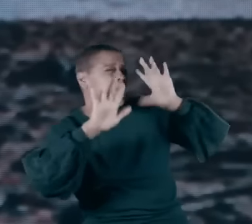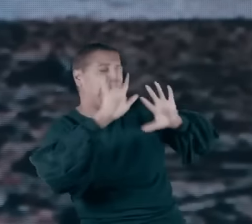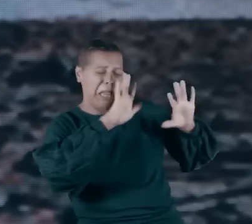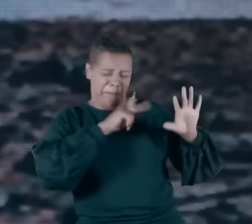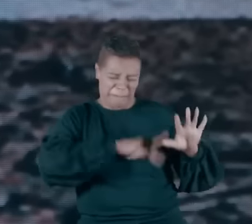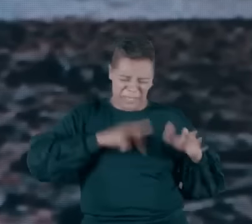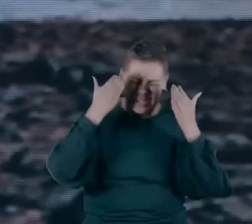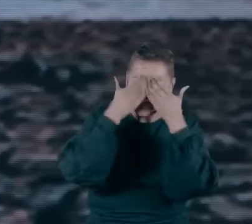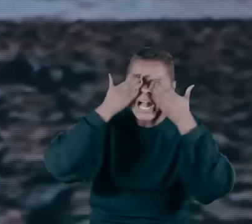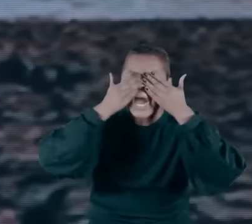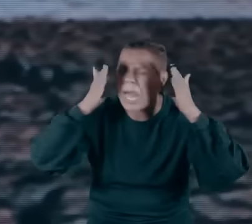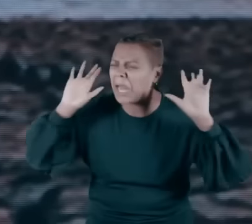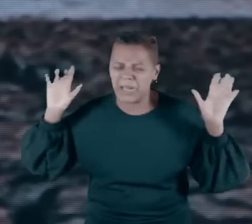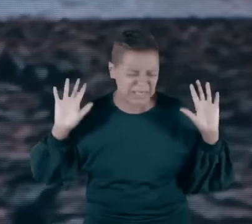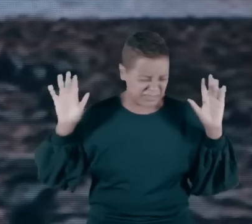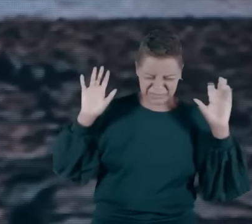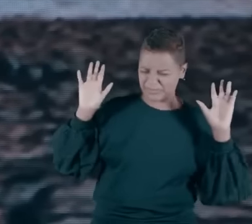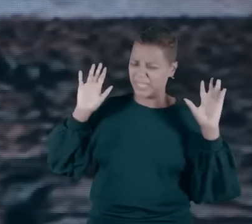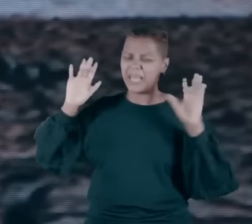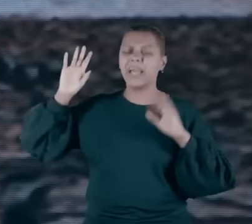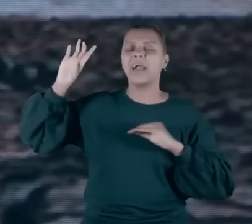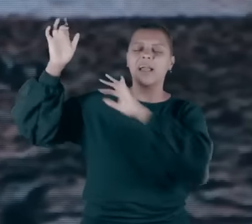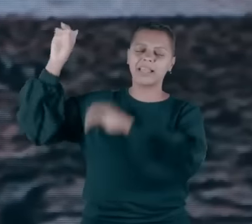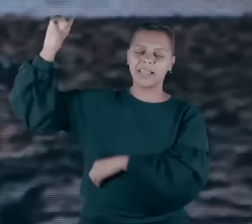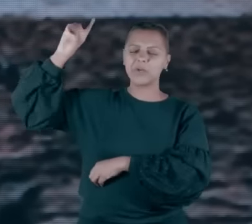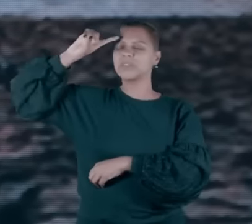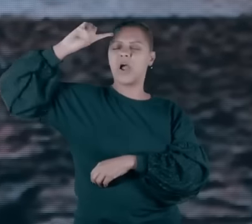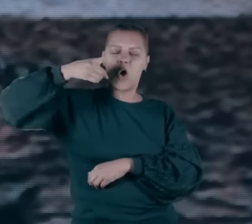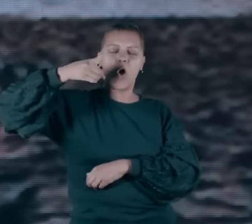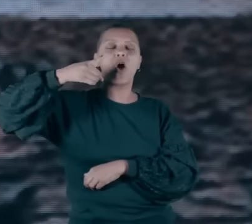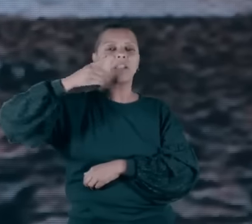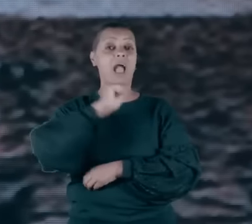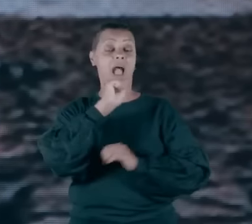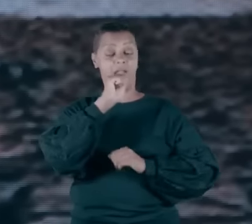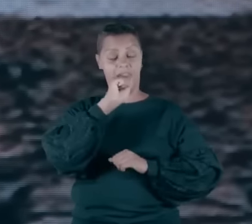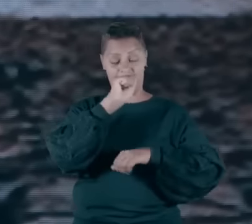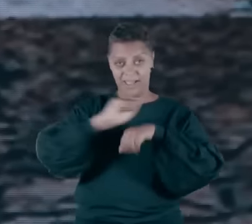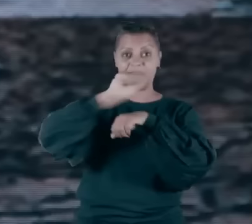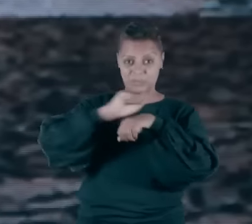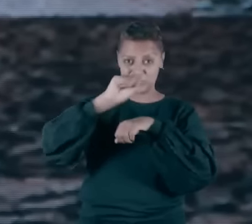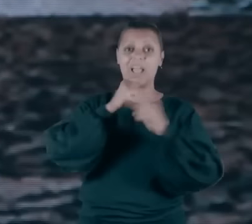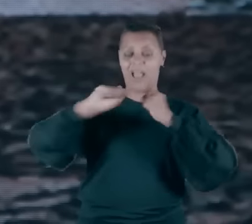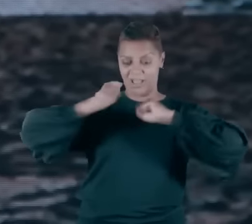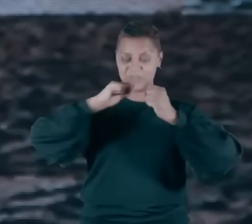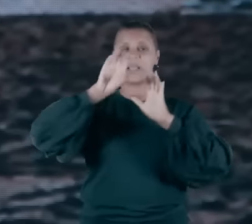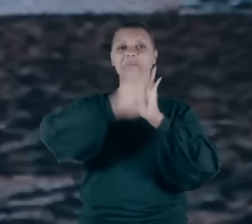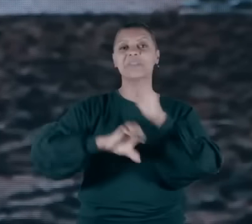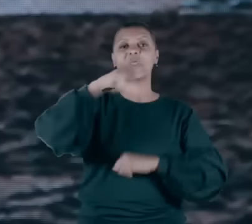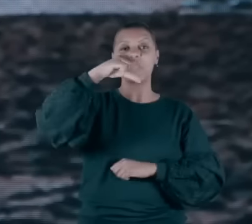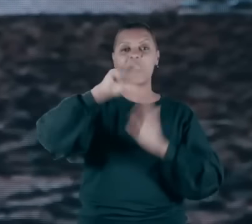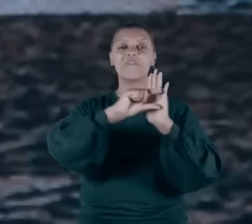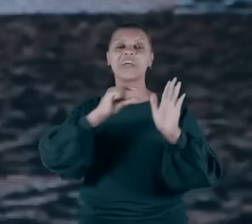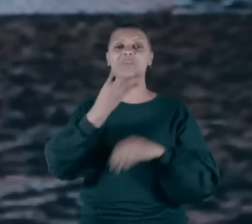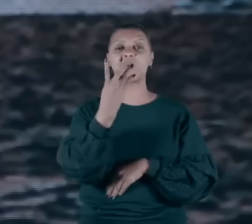cego e Deus então lhe dá um comando uma ordem tá lá em Atos Capítulo 9 versos 4 a 6 que